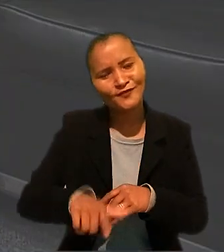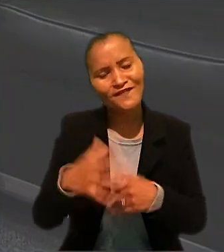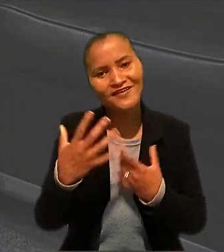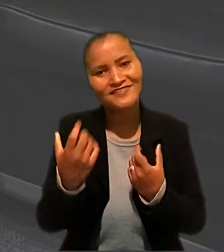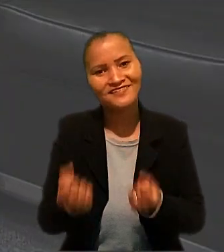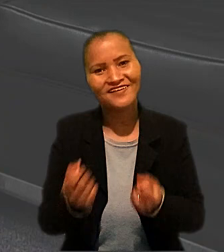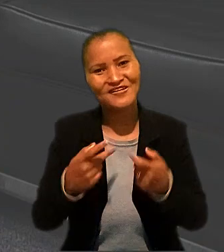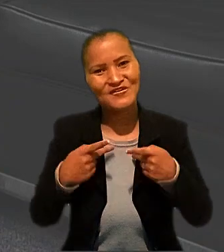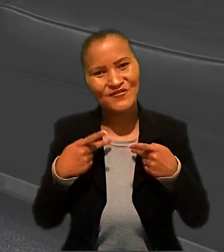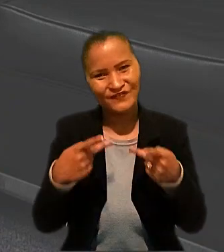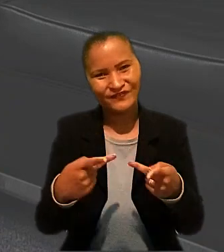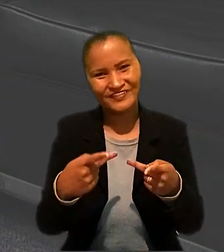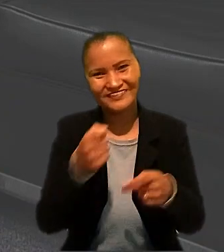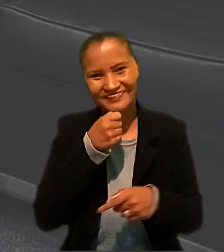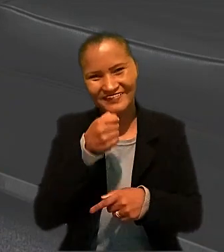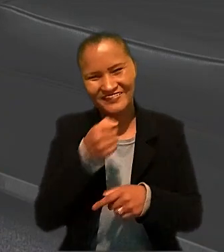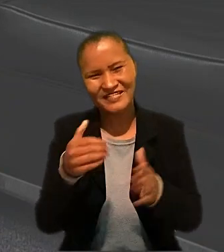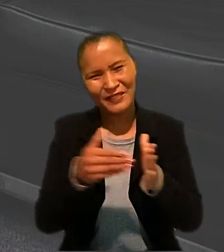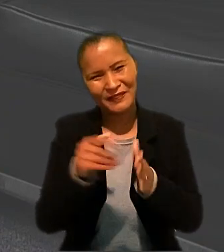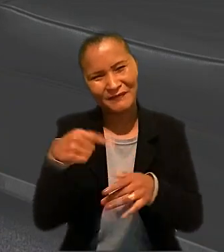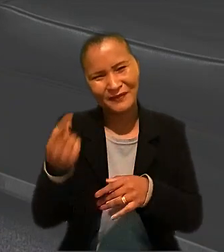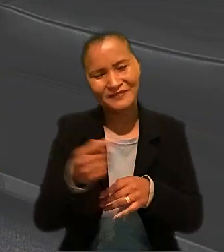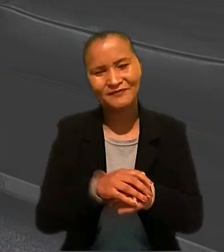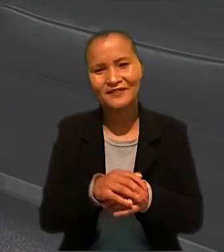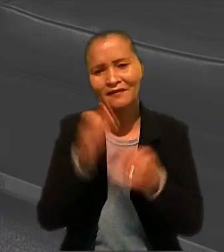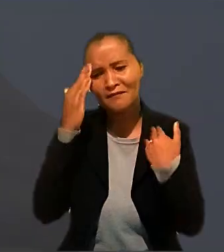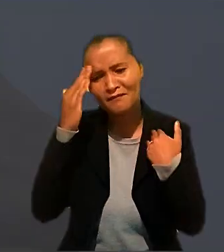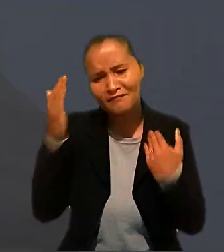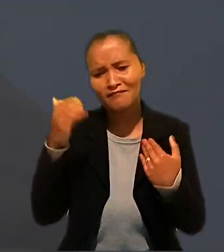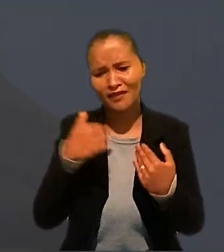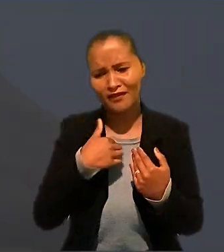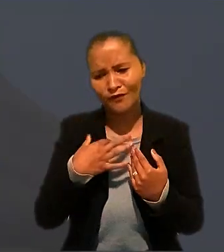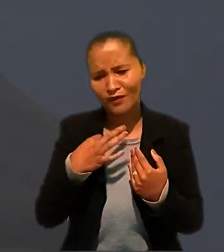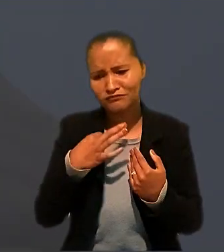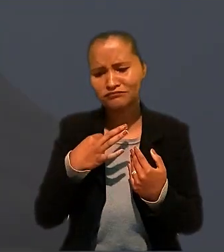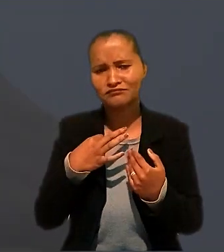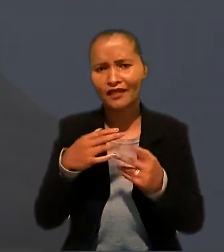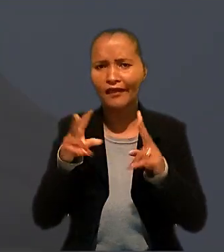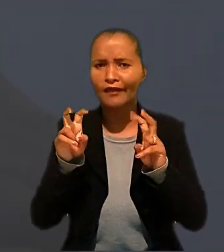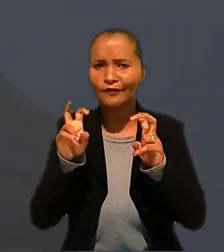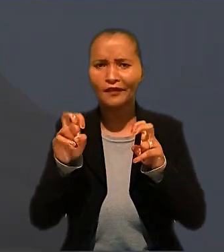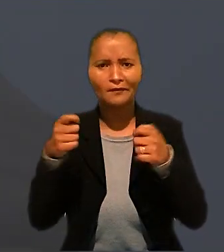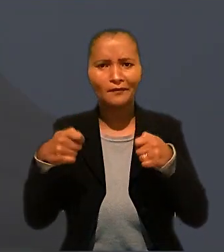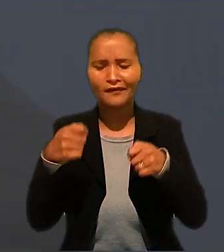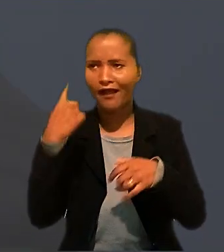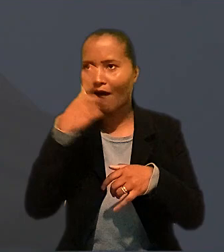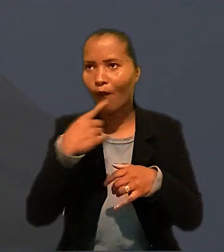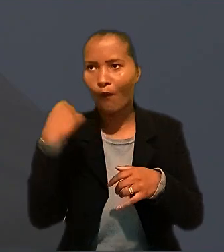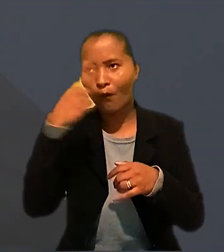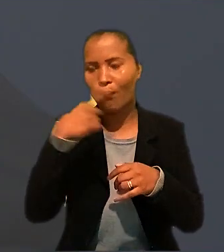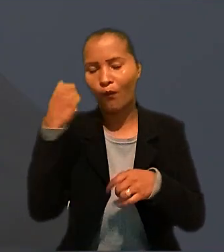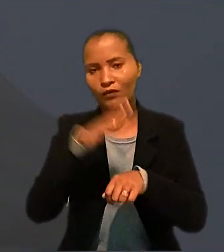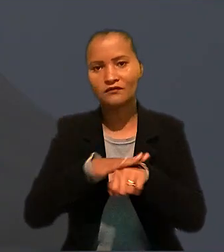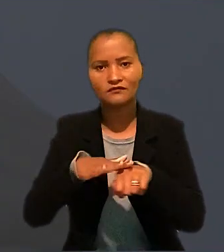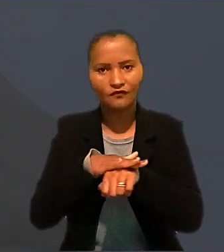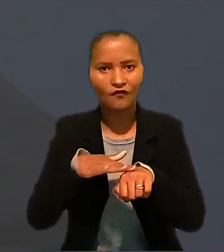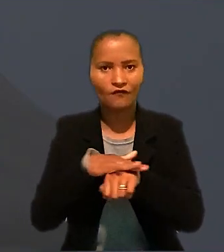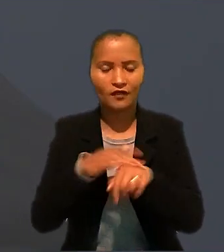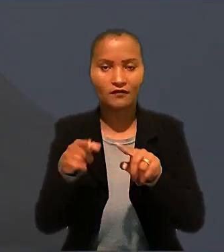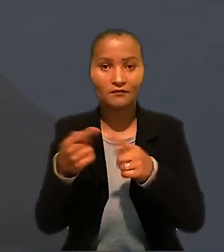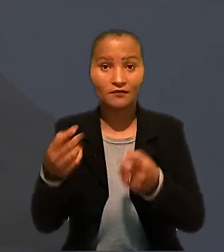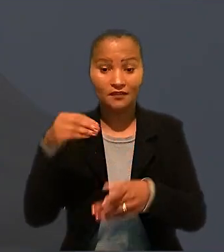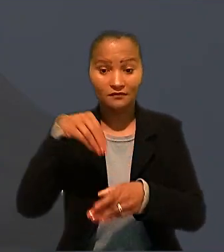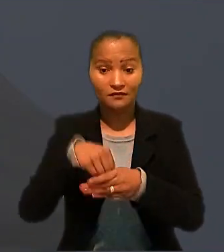por ter aceitado nosso convite de entrevista. Até uma próxima. Muito obrigado, fico à disposição. Esse é um tema que demandaria horas de